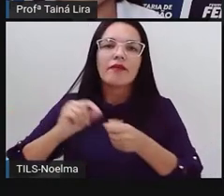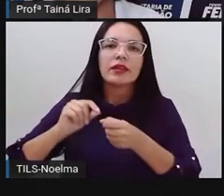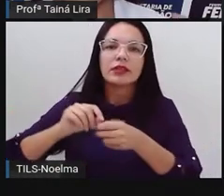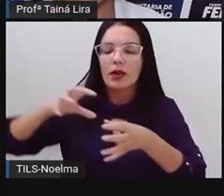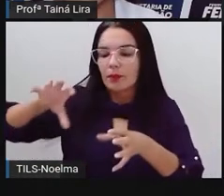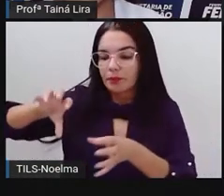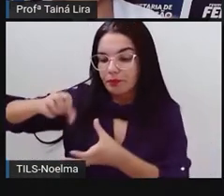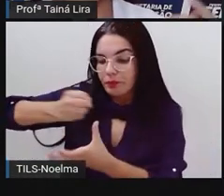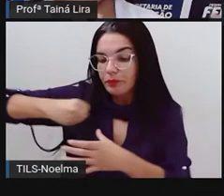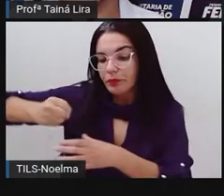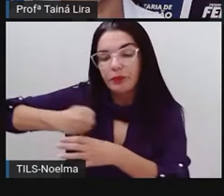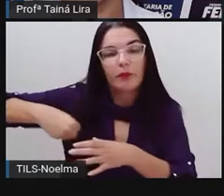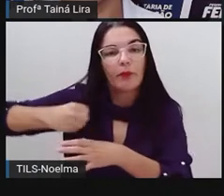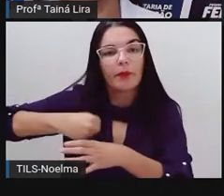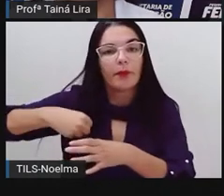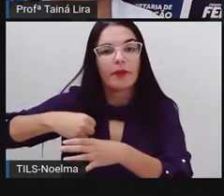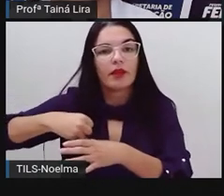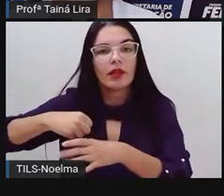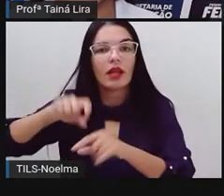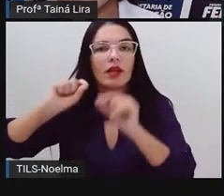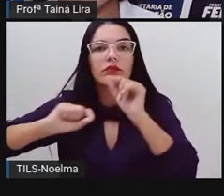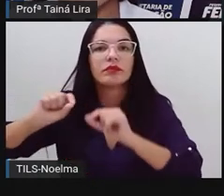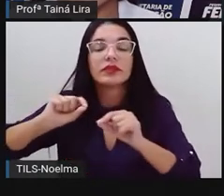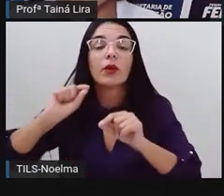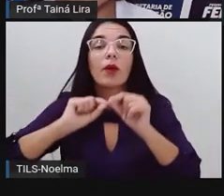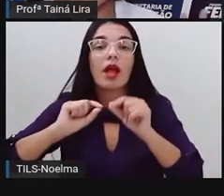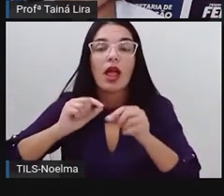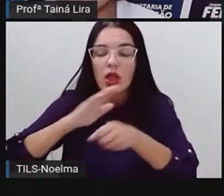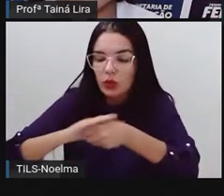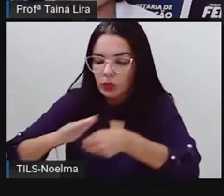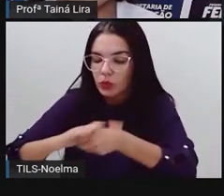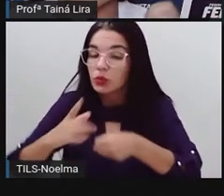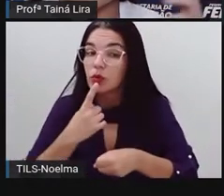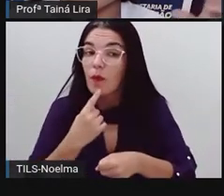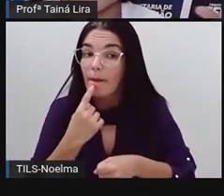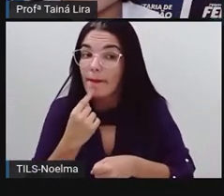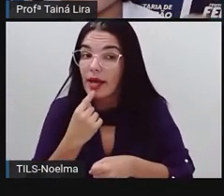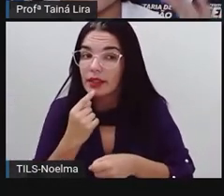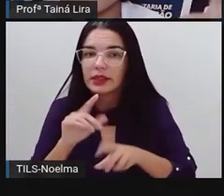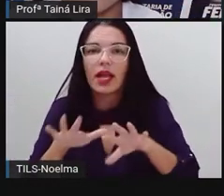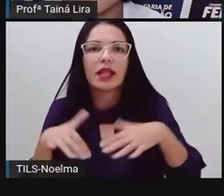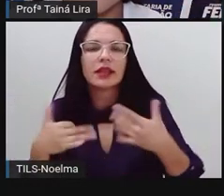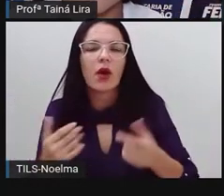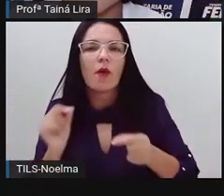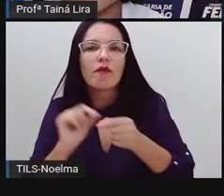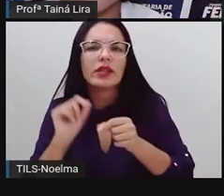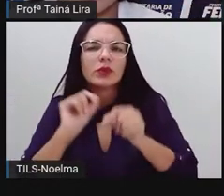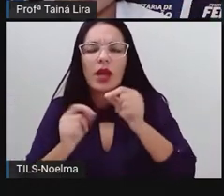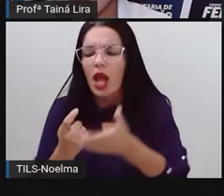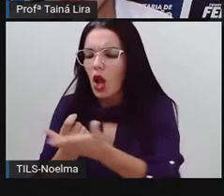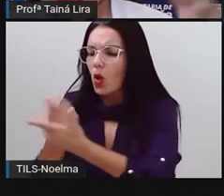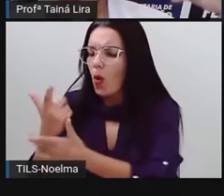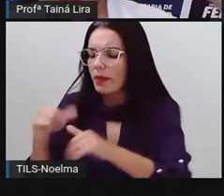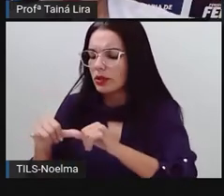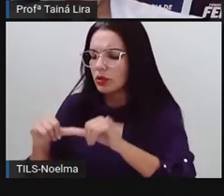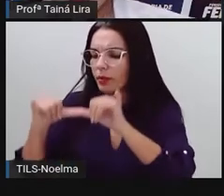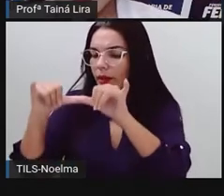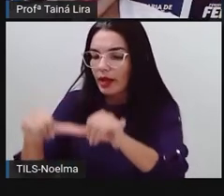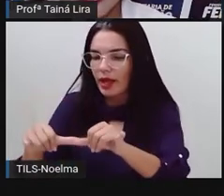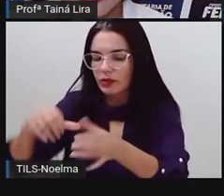né E aí a gente vai botar ali um molho de tomate então geralmente a gente compra ali o molho pronto na